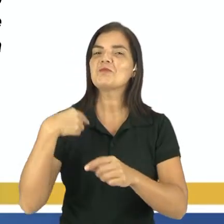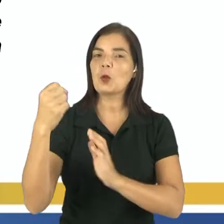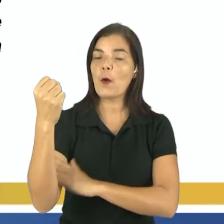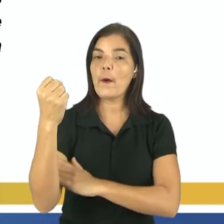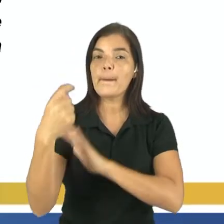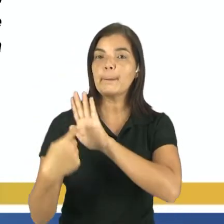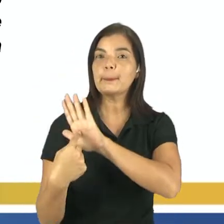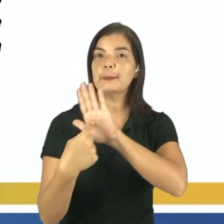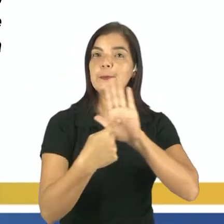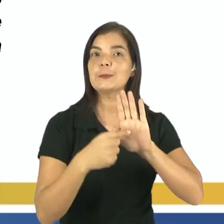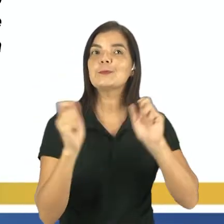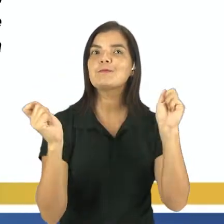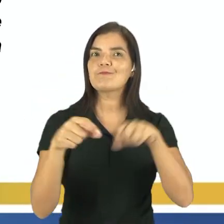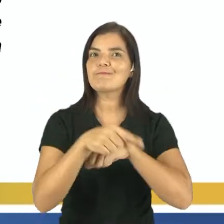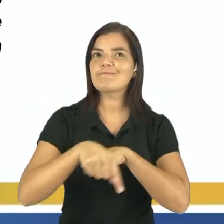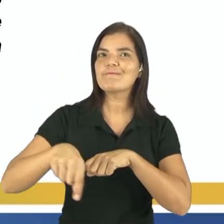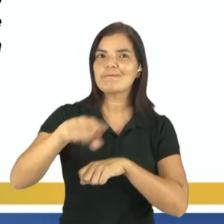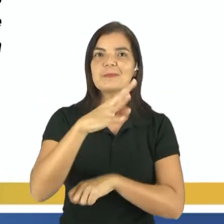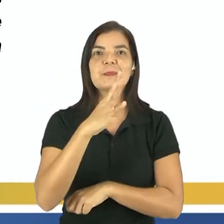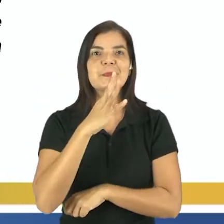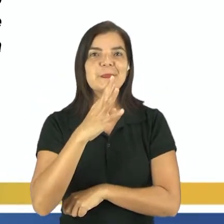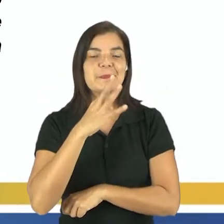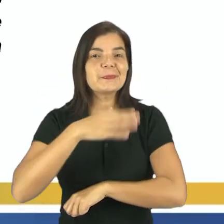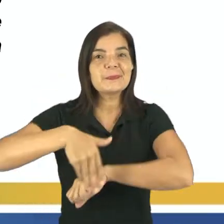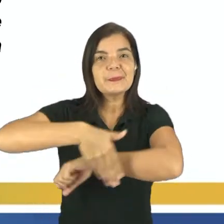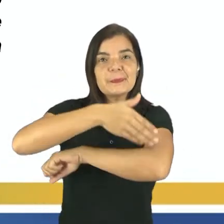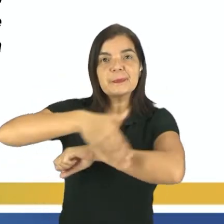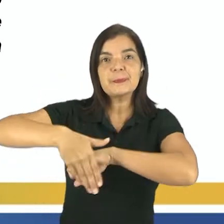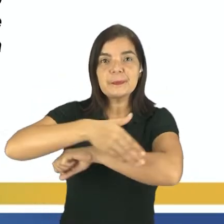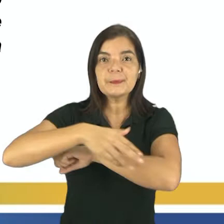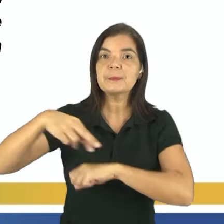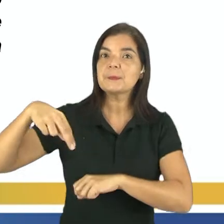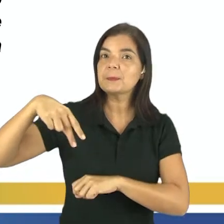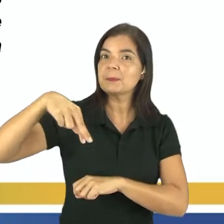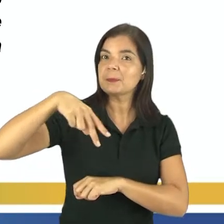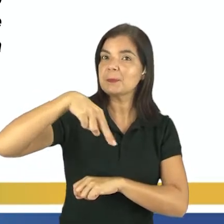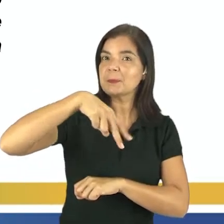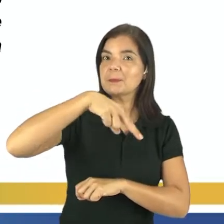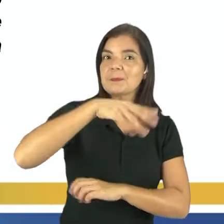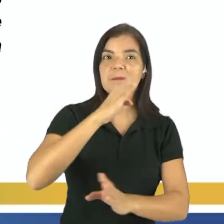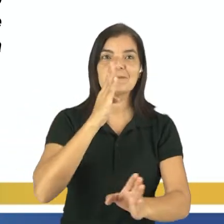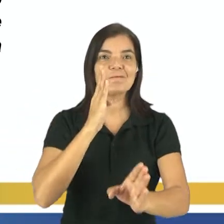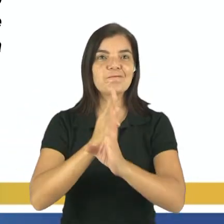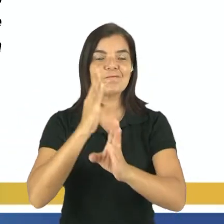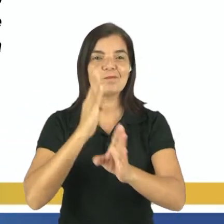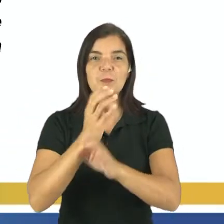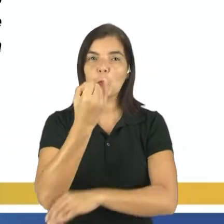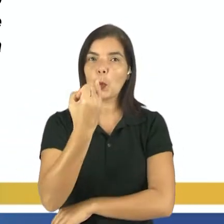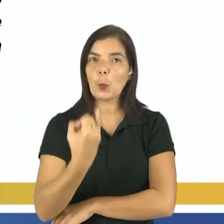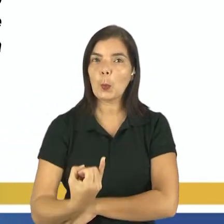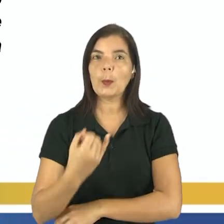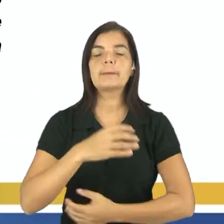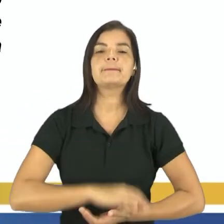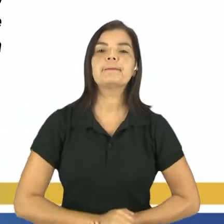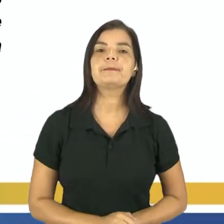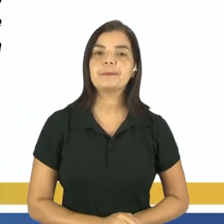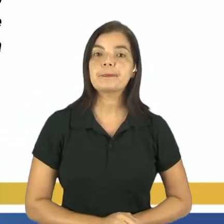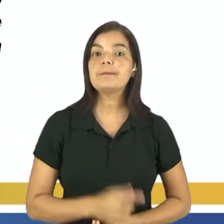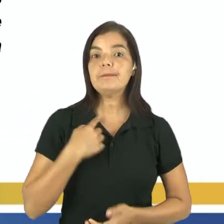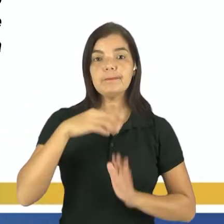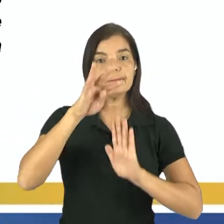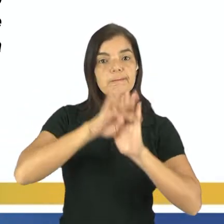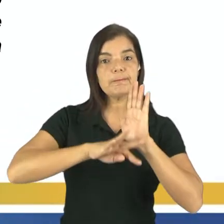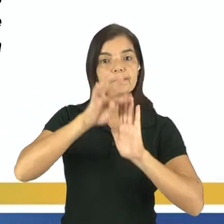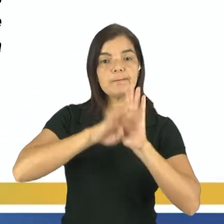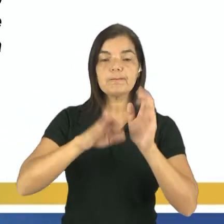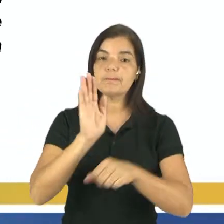só mostrá-la para que vós a reconheçais na rua, andando de leve por causa da esvoaçada magreza. Esse é um